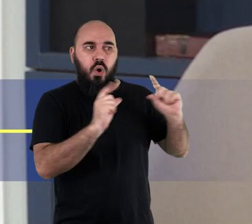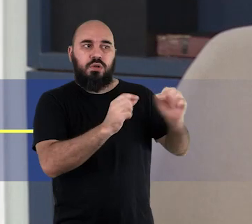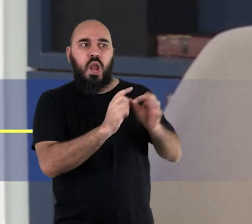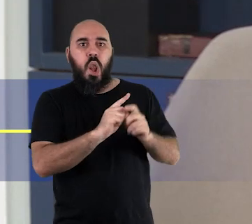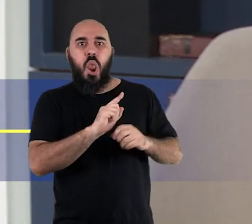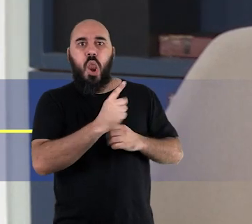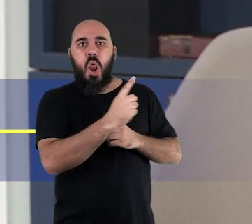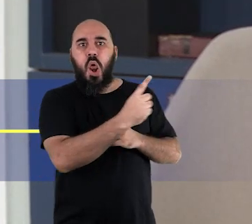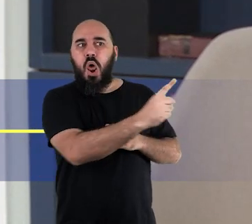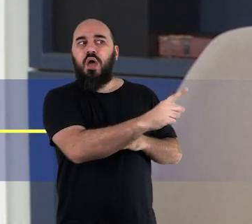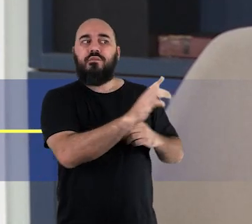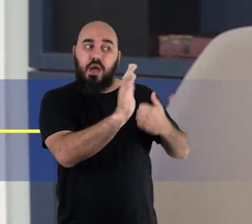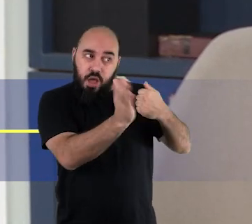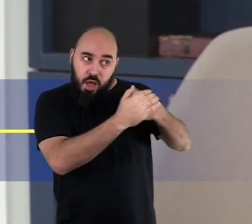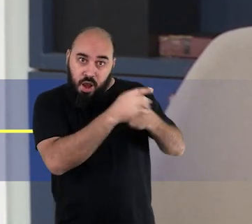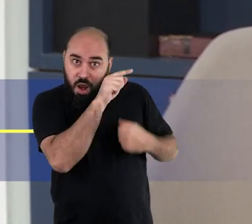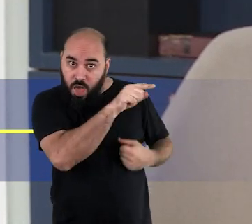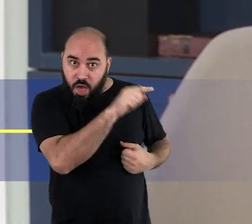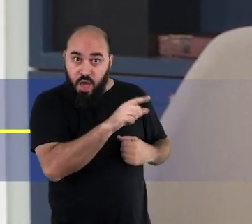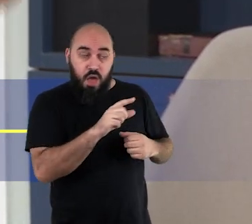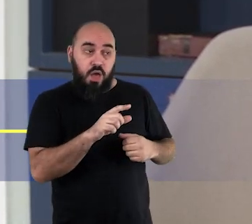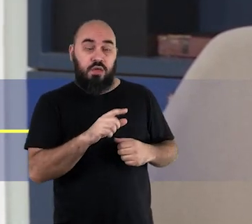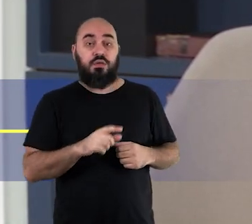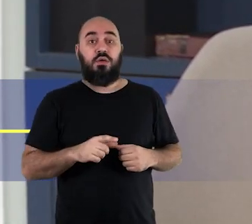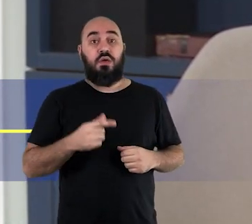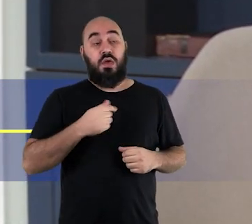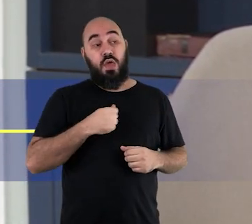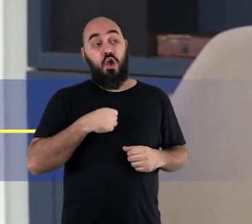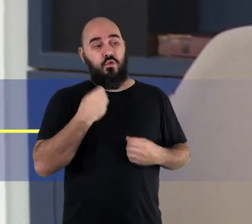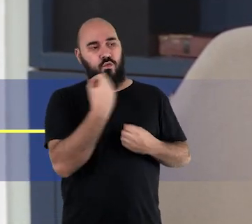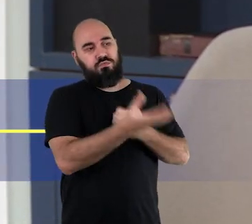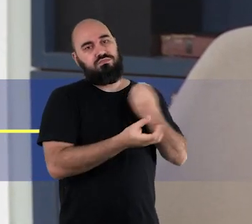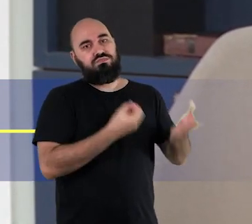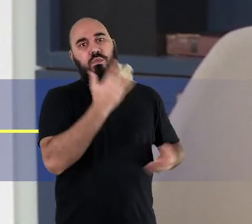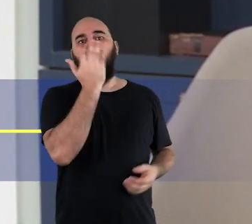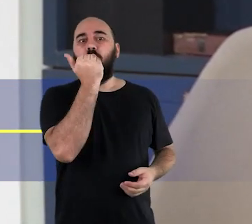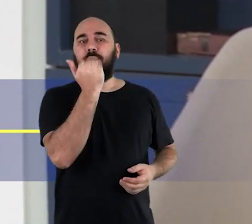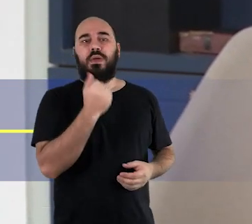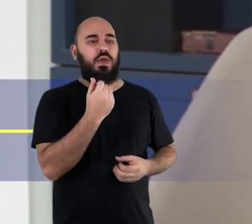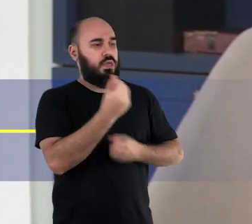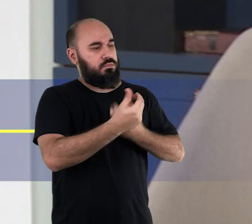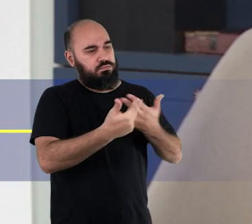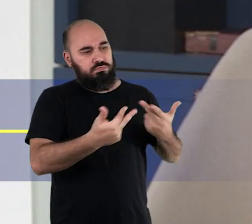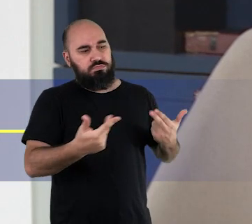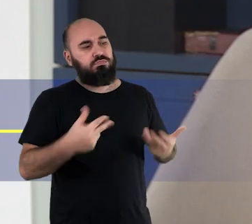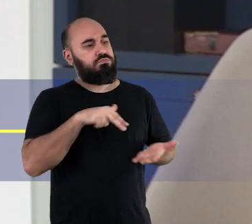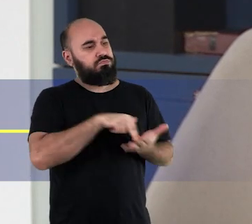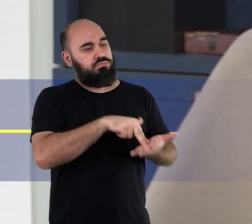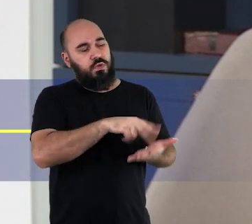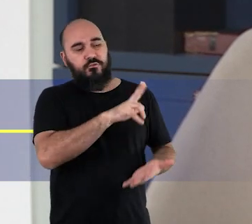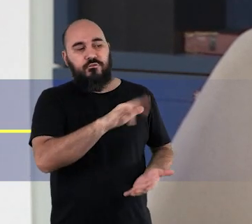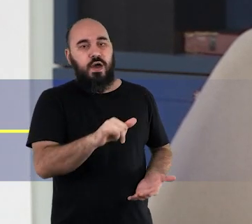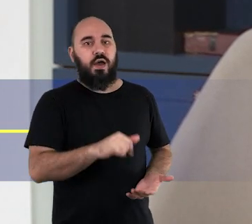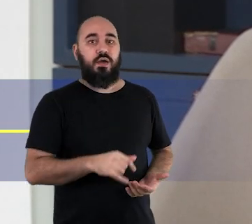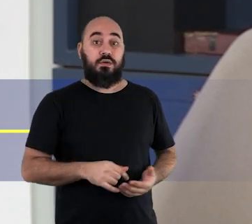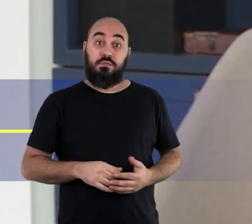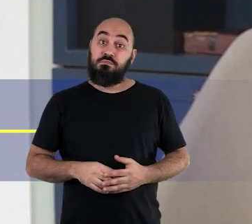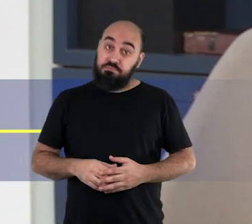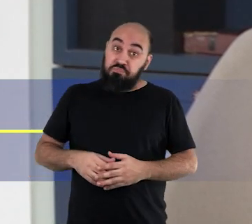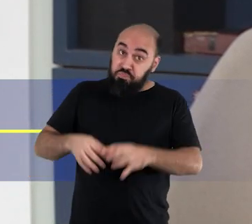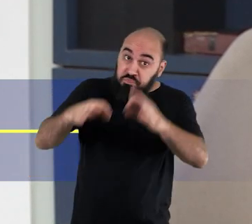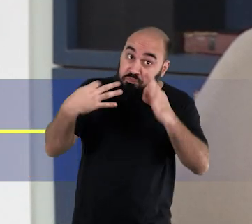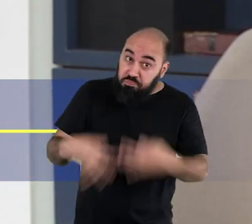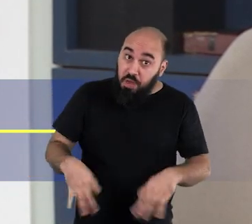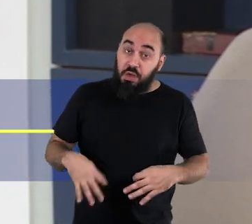se preocupe, porque eu vou alimentar você ali. E é impressionante ver como, de fato, isso